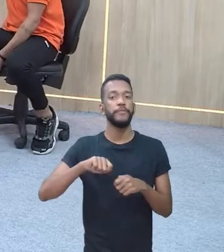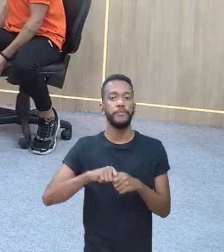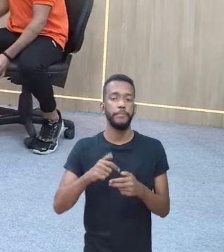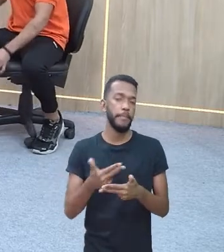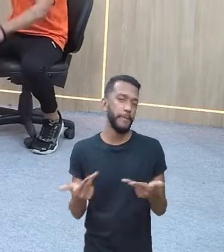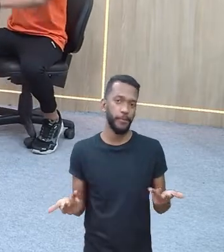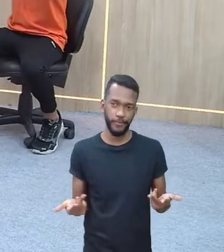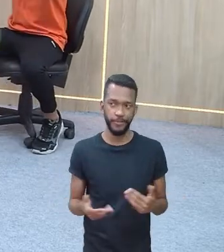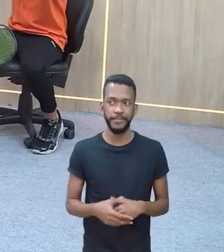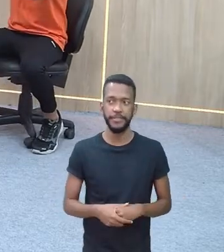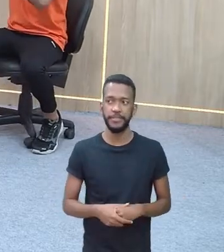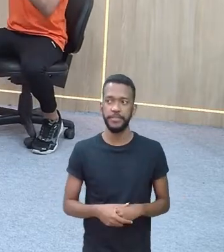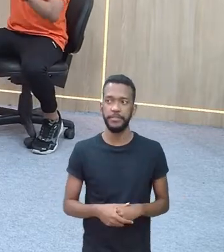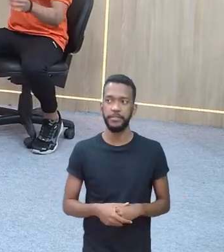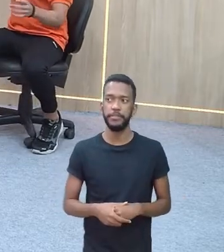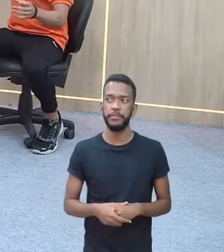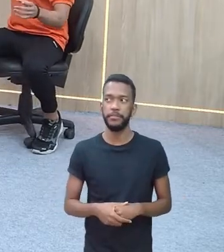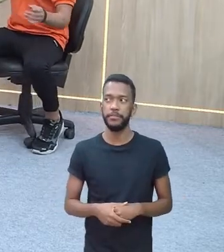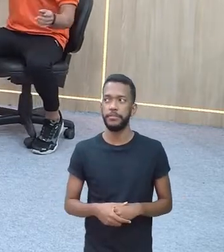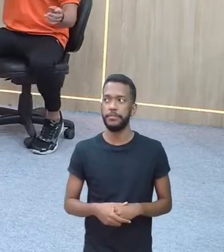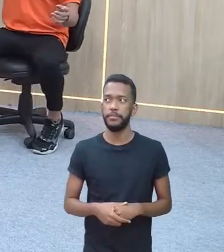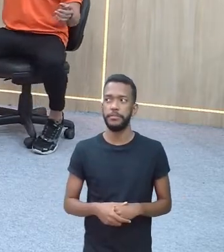Exatamente. E aí...